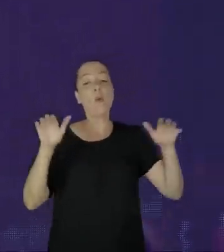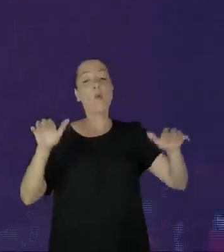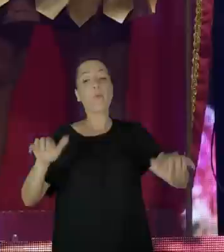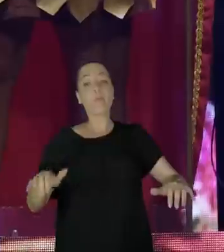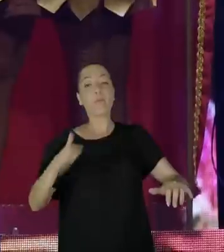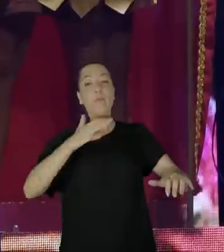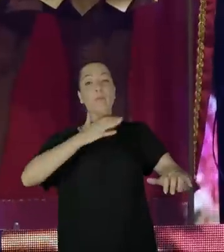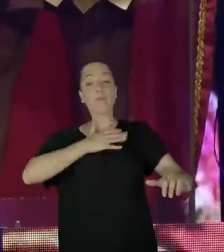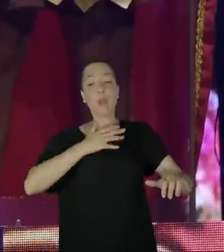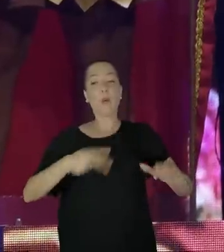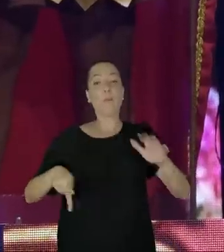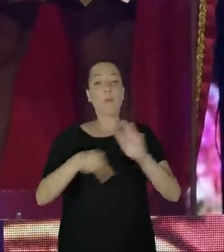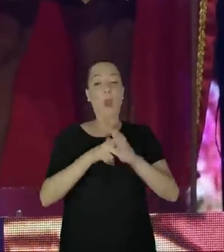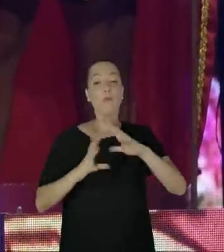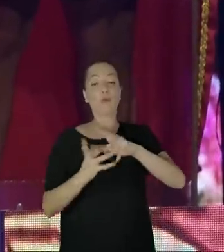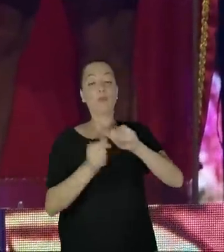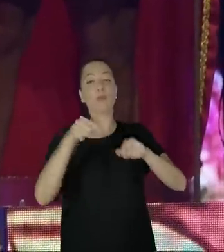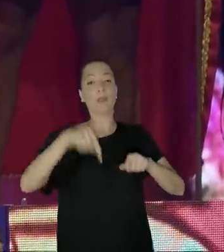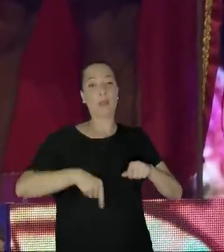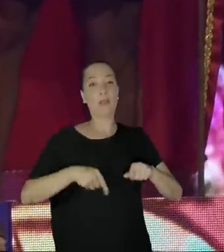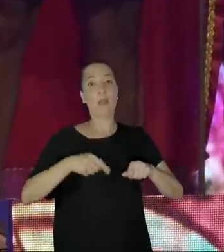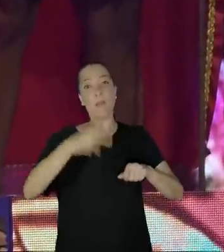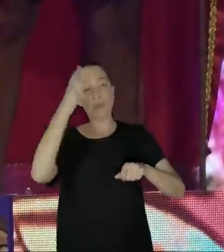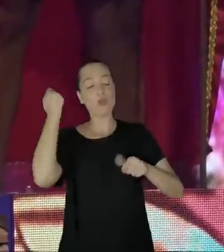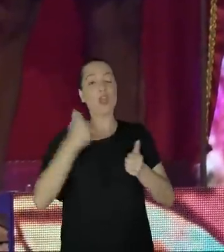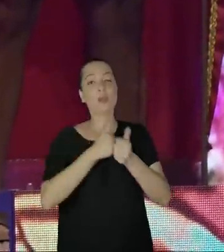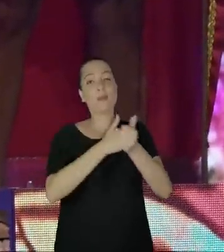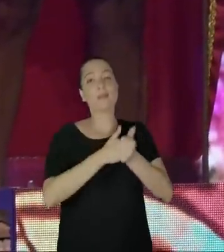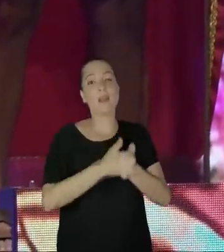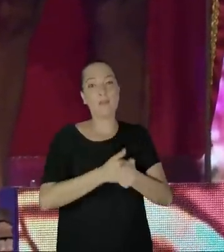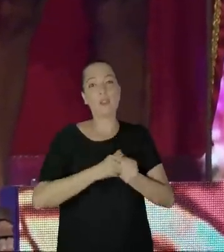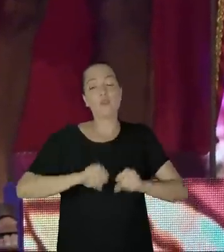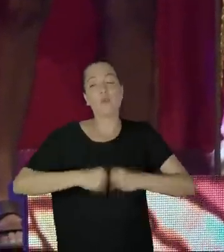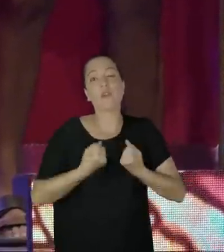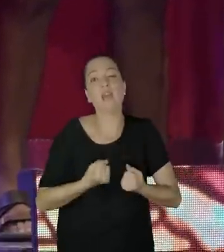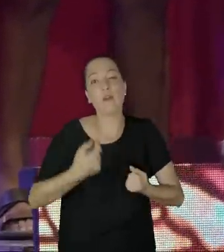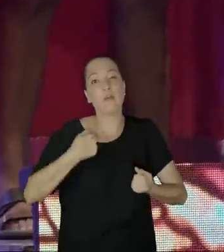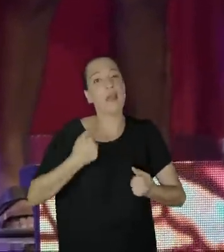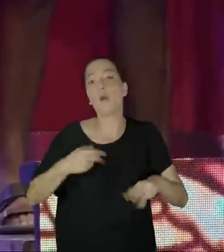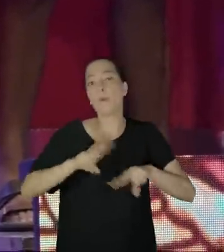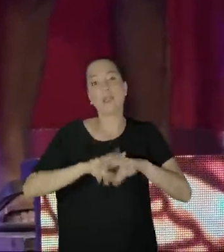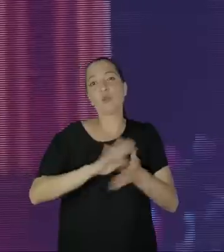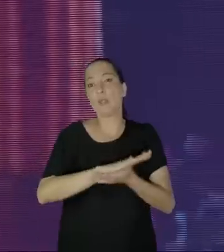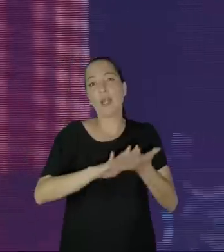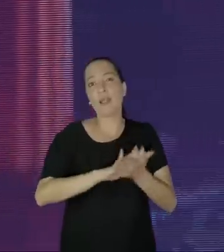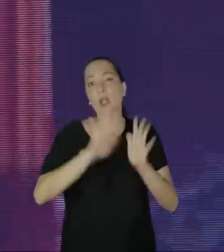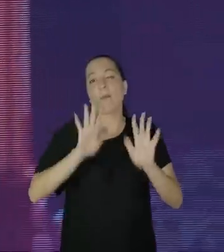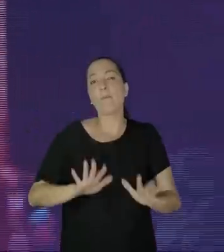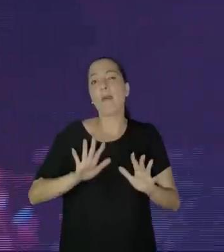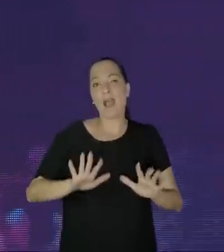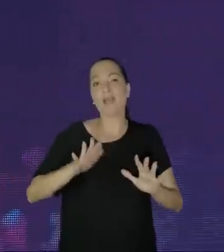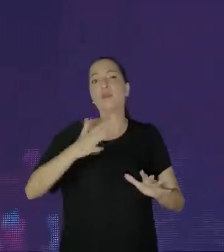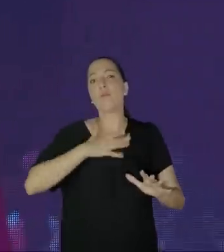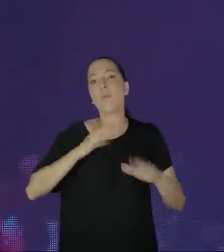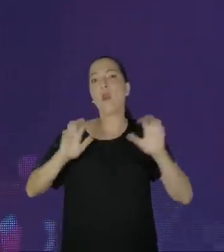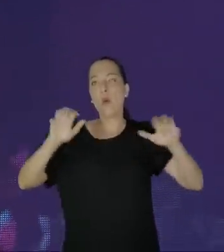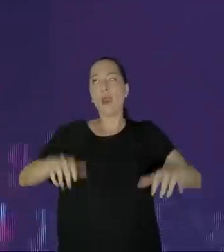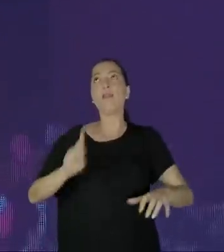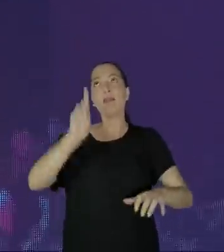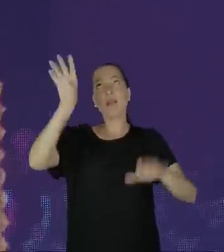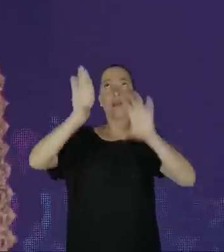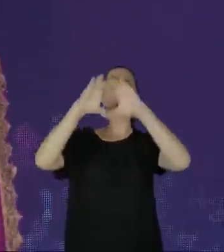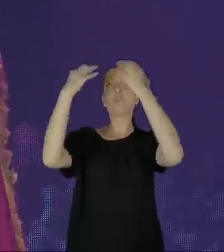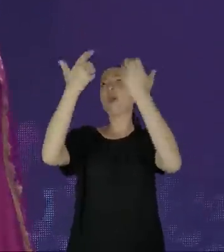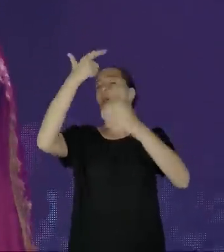lutado para que eu não fosse preso. Mas meu reino não é deste mundo. Você fala de um reino.